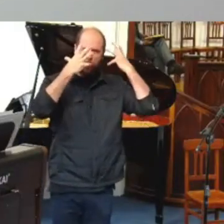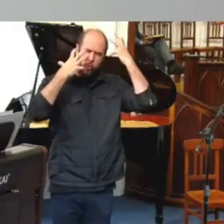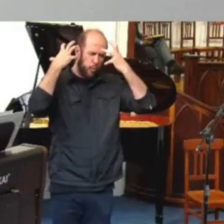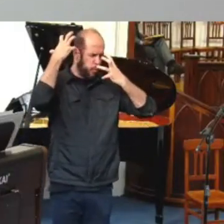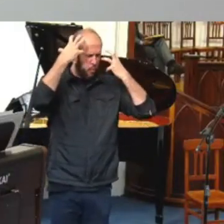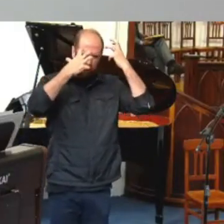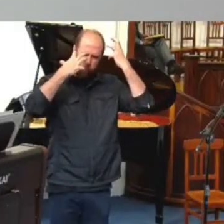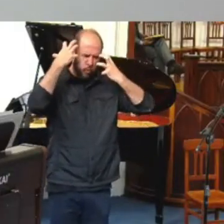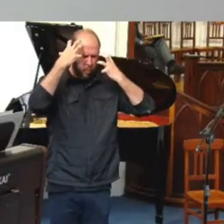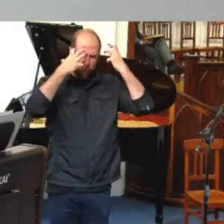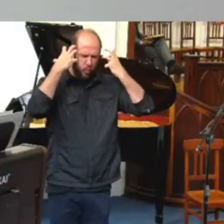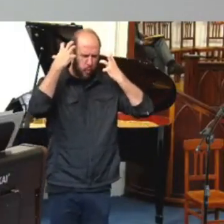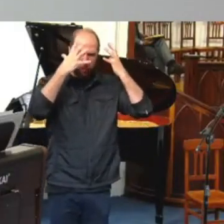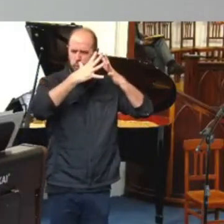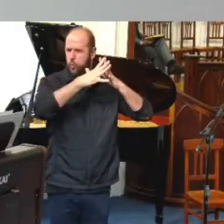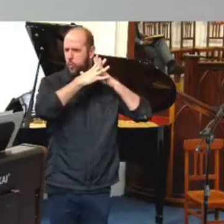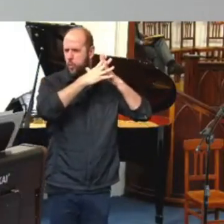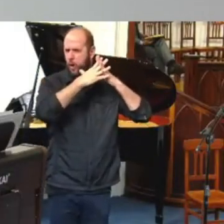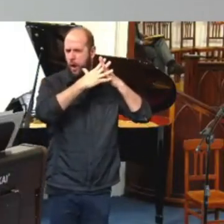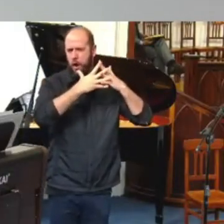perturbada.